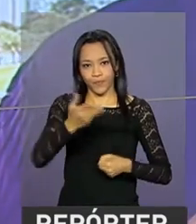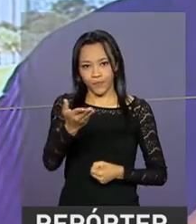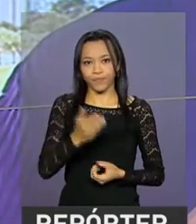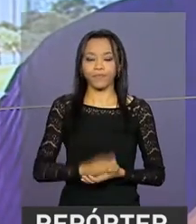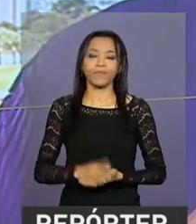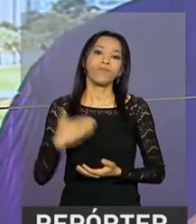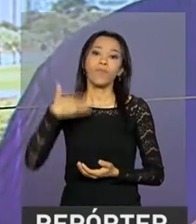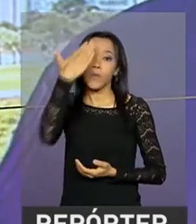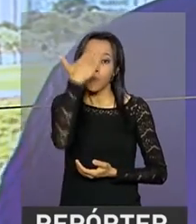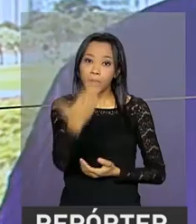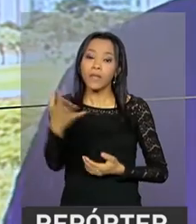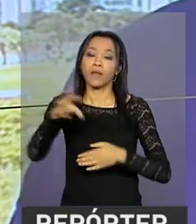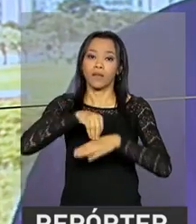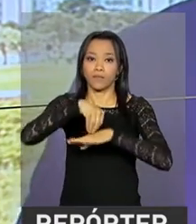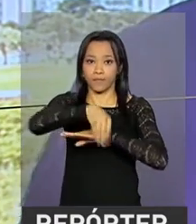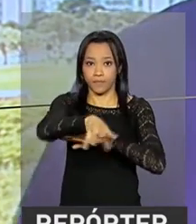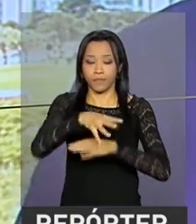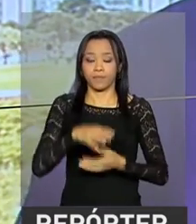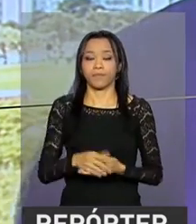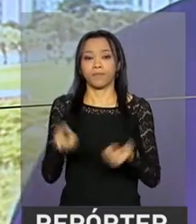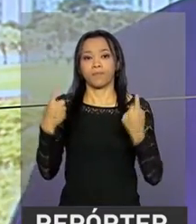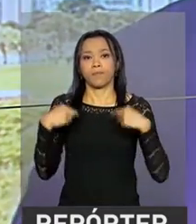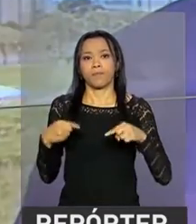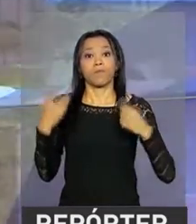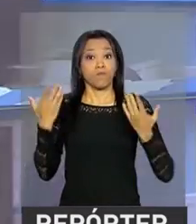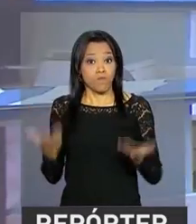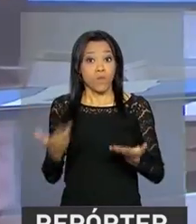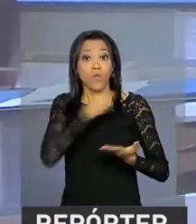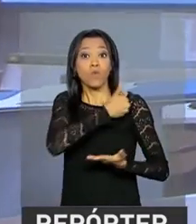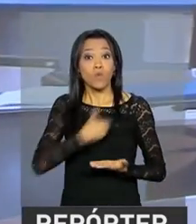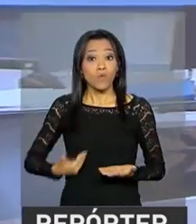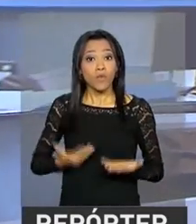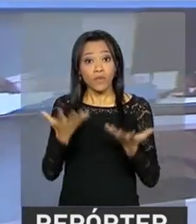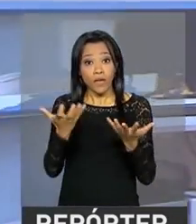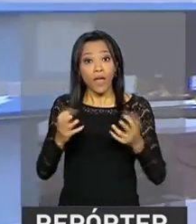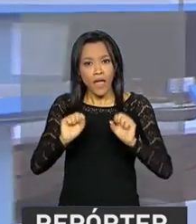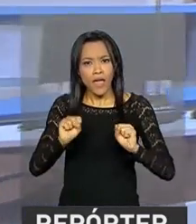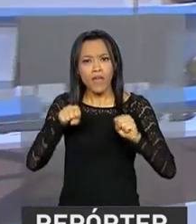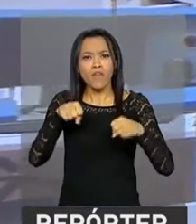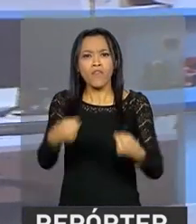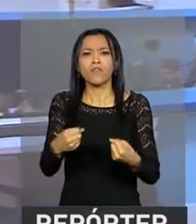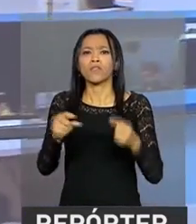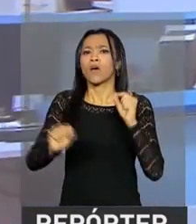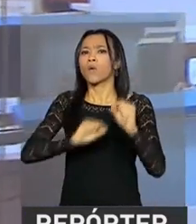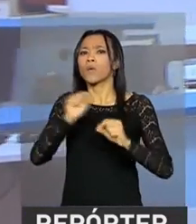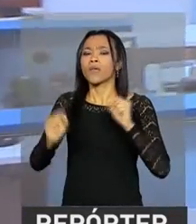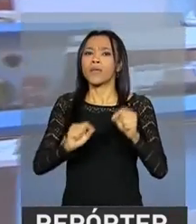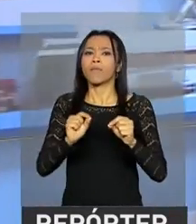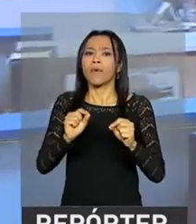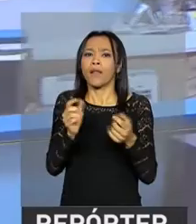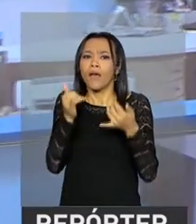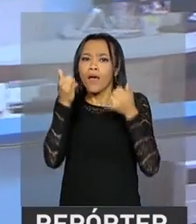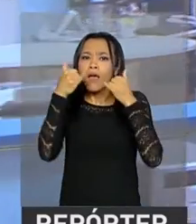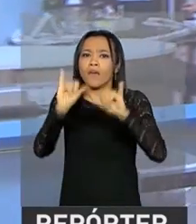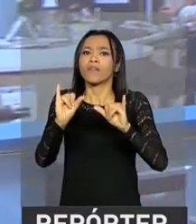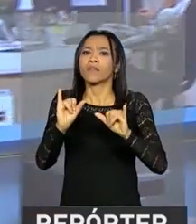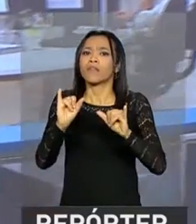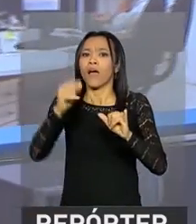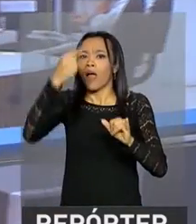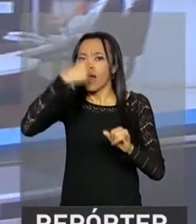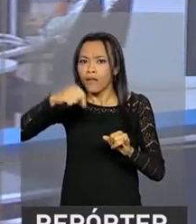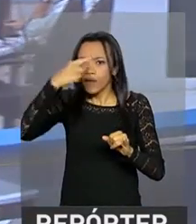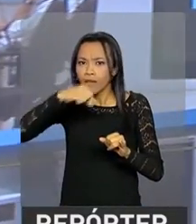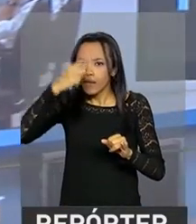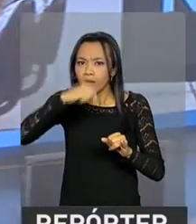tok mar abrigado pelas suas informações e olha o governo quer reforçar as ações para prevenir a chamada gripe